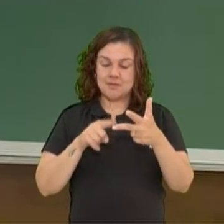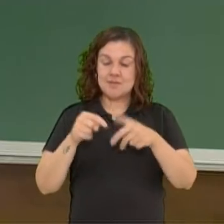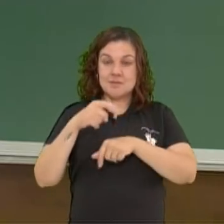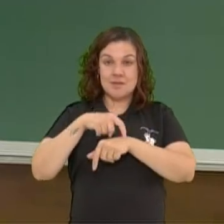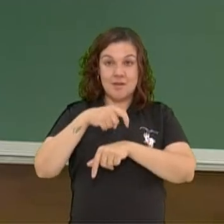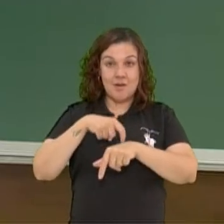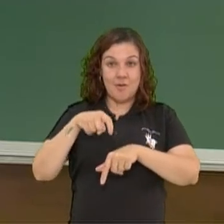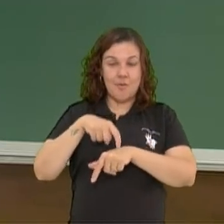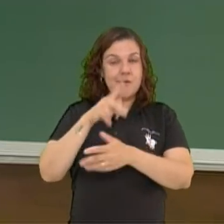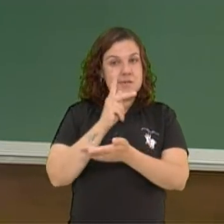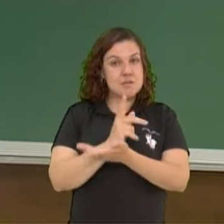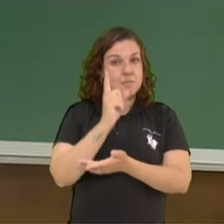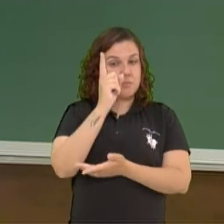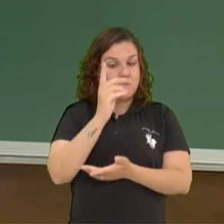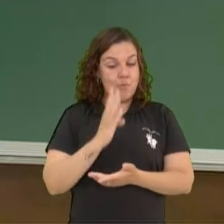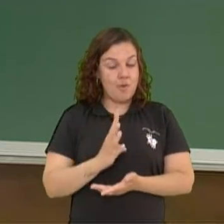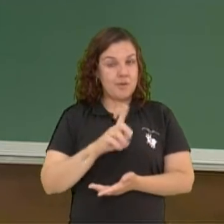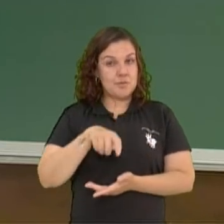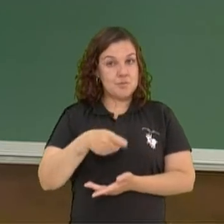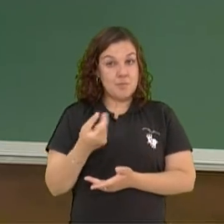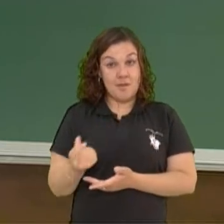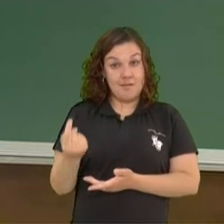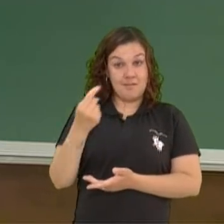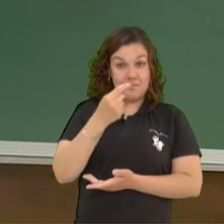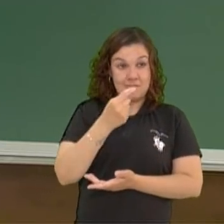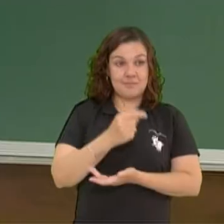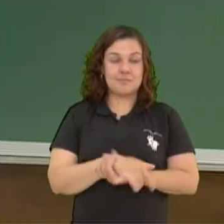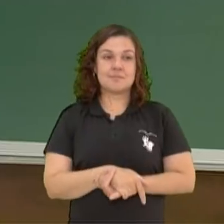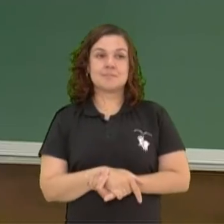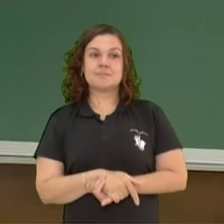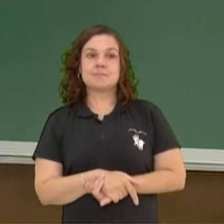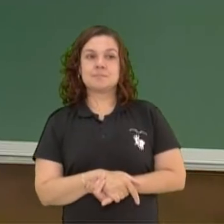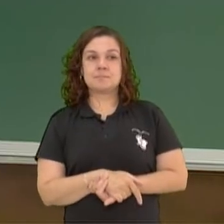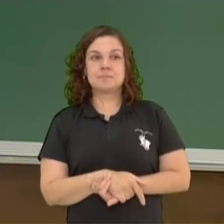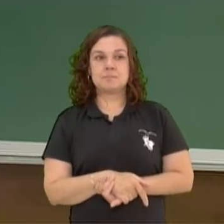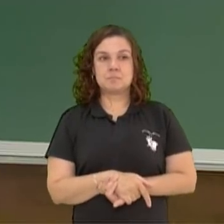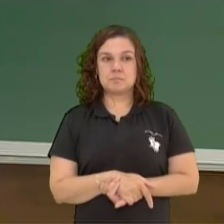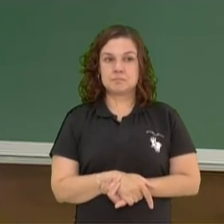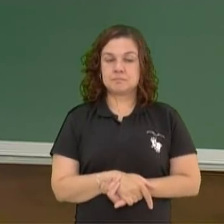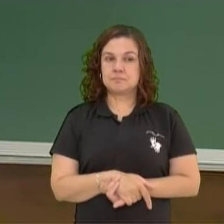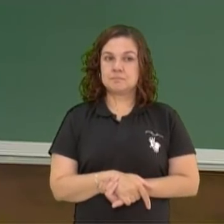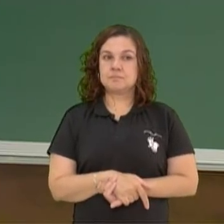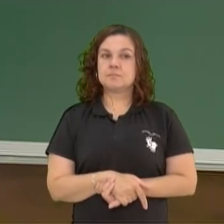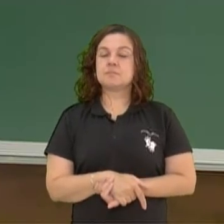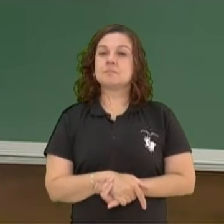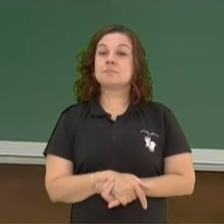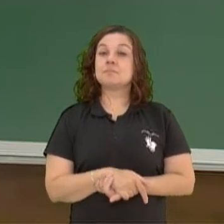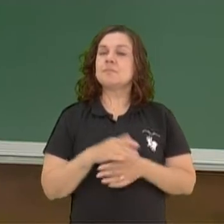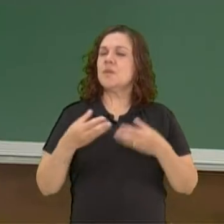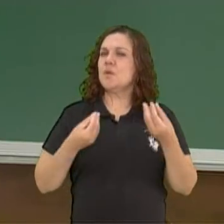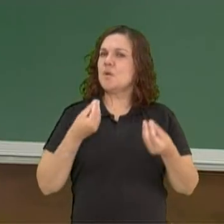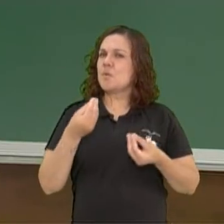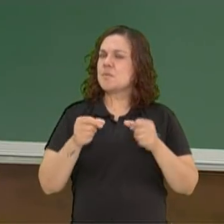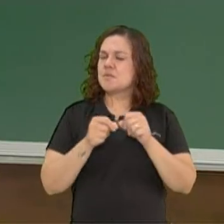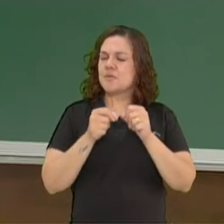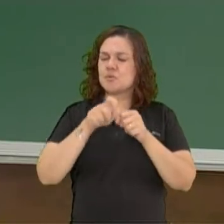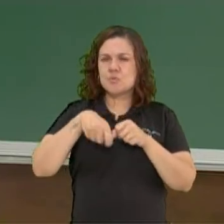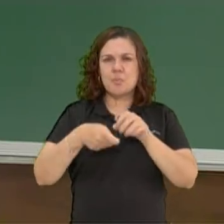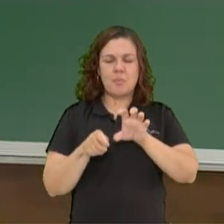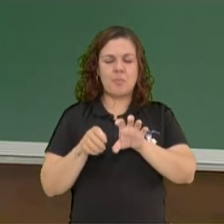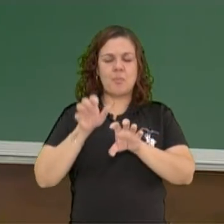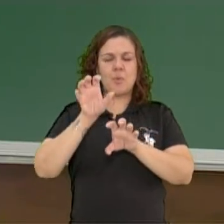em relação à anterior, beleza? Então, olha só. Como que a gente pode escrever isso? A gente está falando de